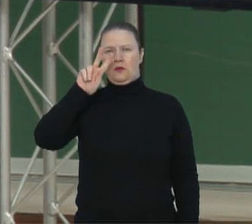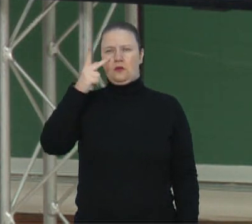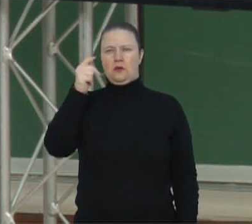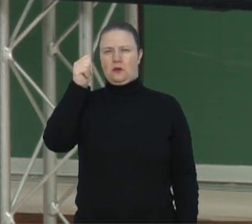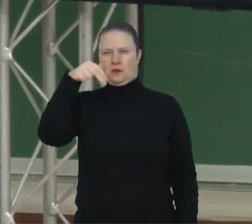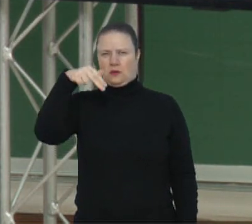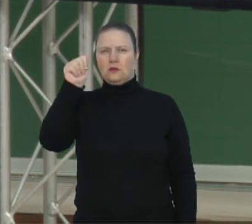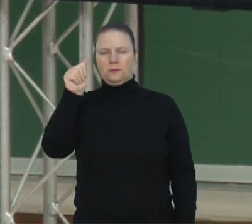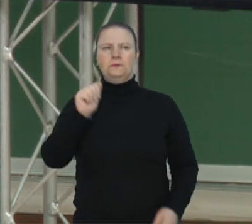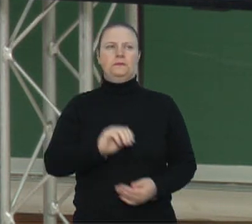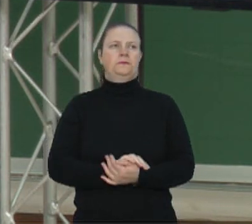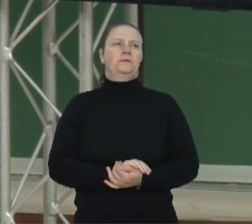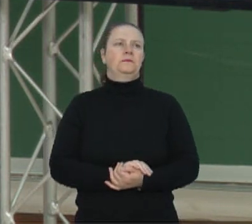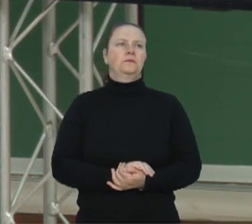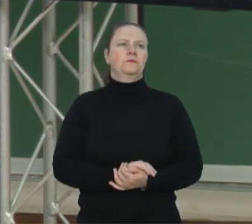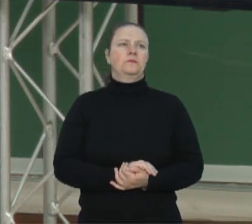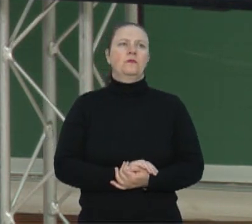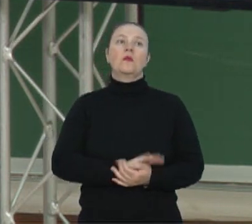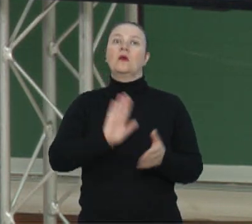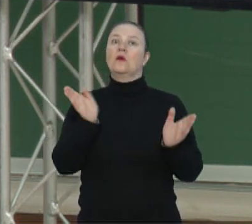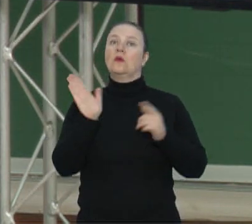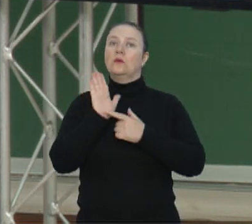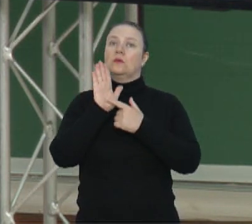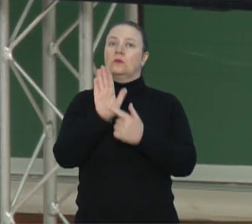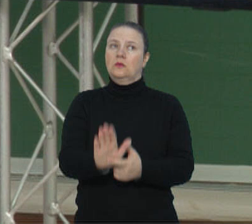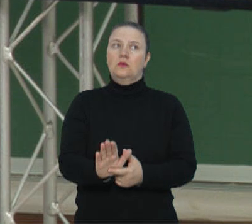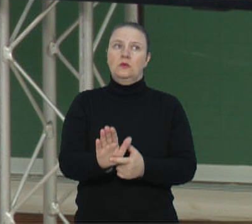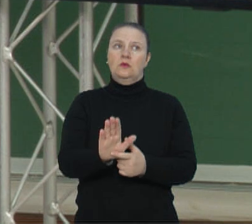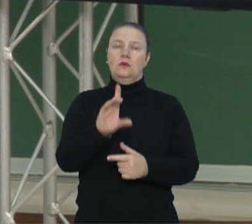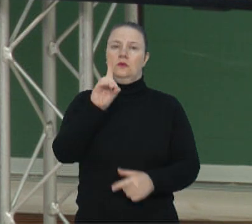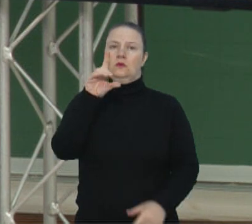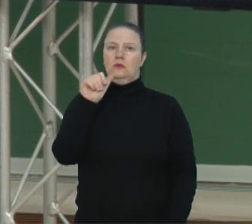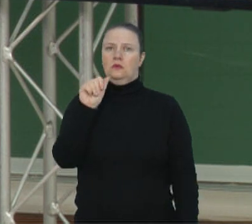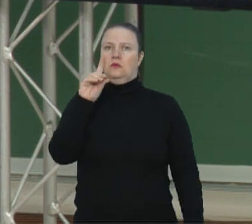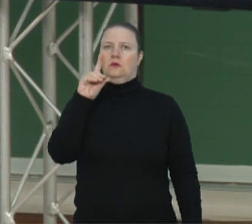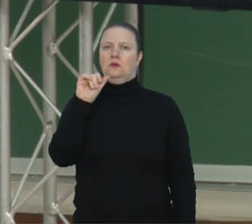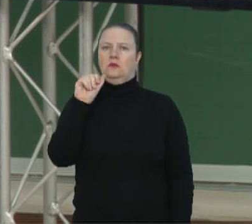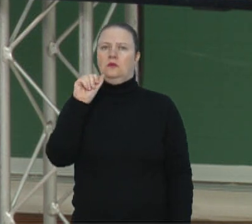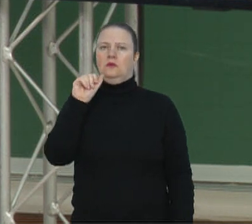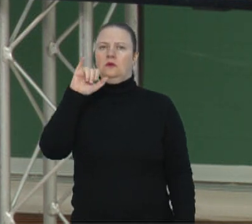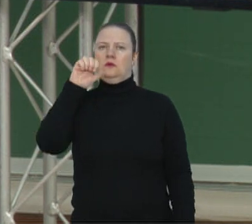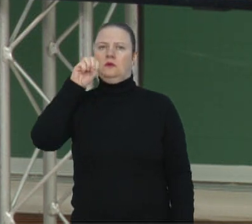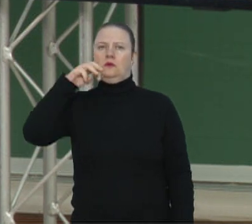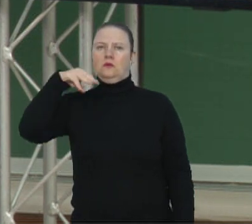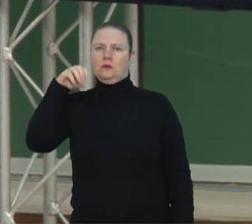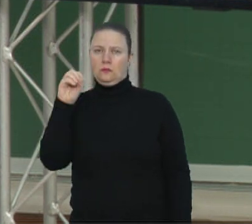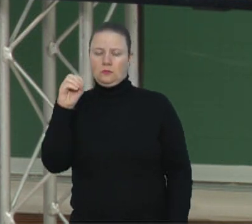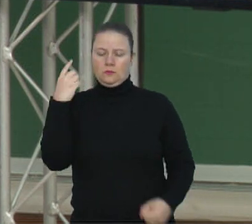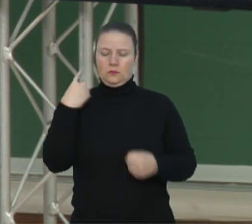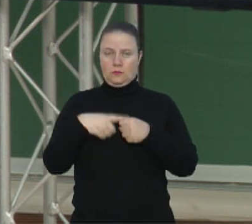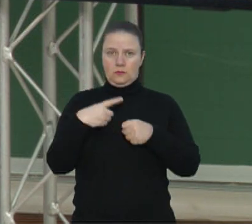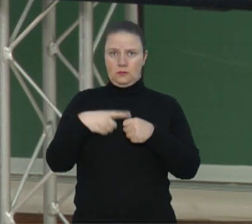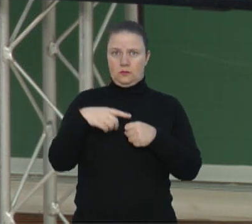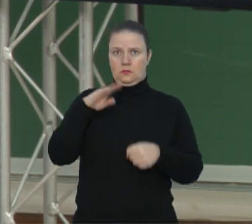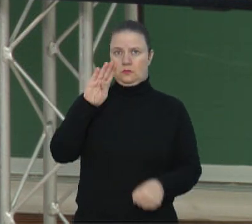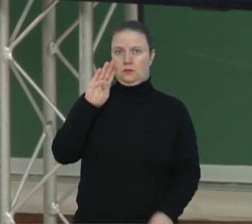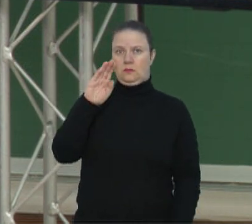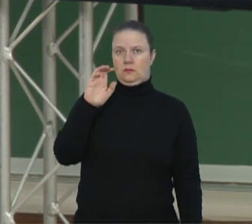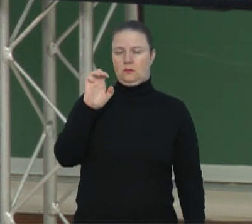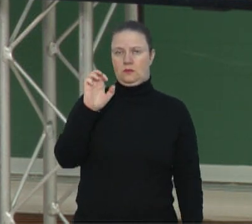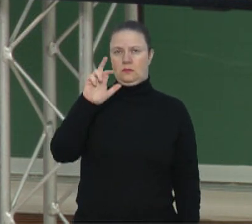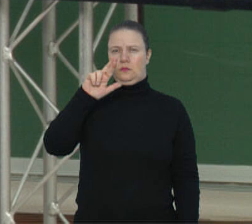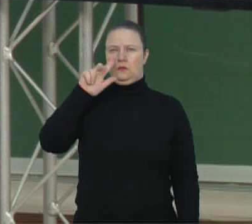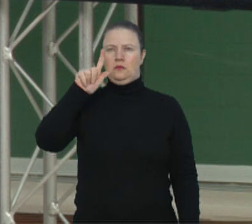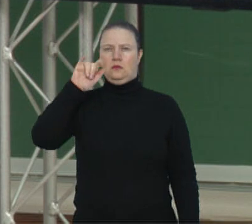Só marcar para vocês, o dadaísmo em Berlim foi o que produziu mais colagens e diferente de Zurique,